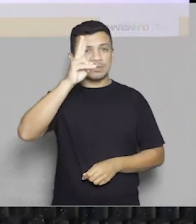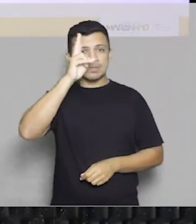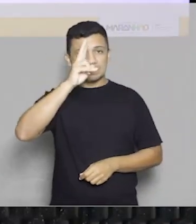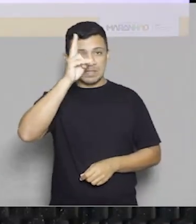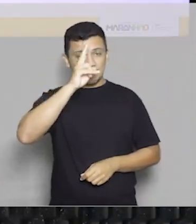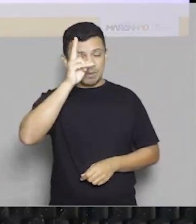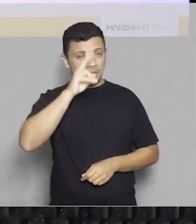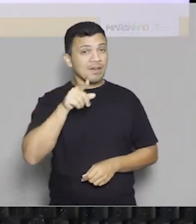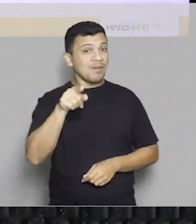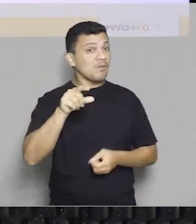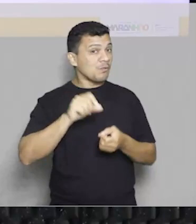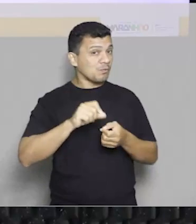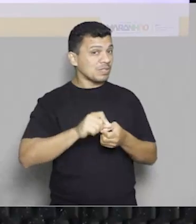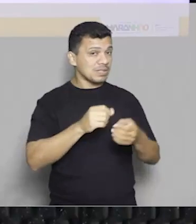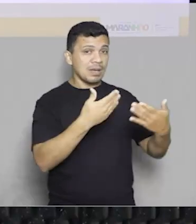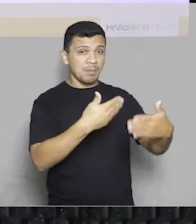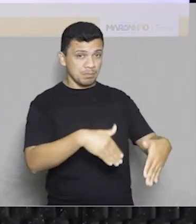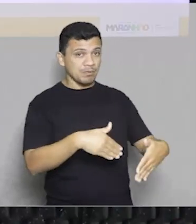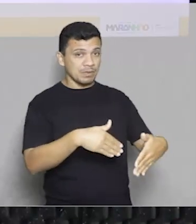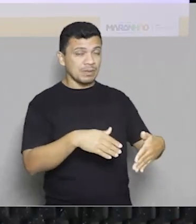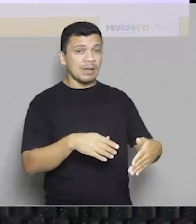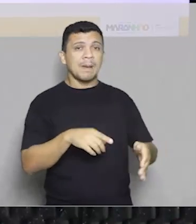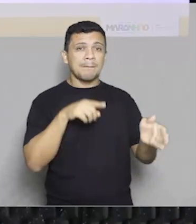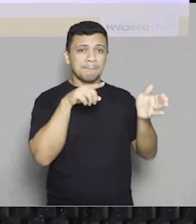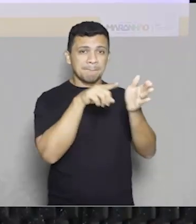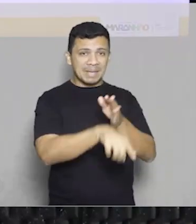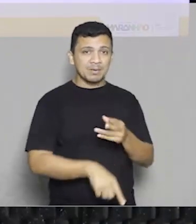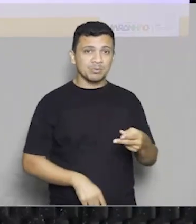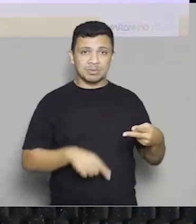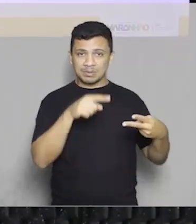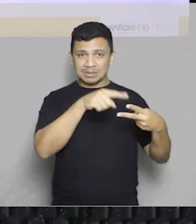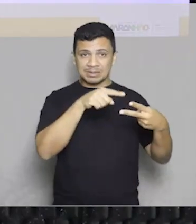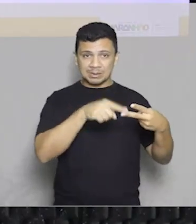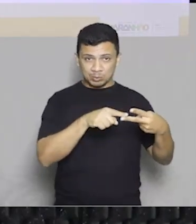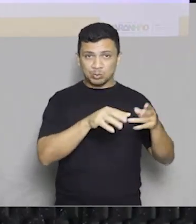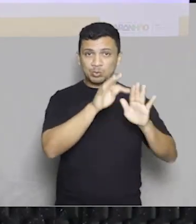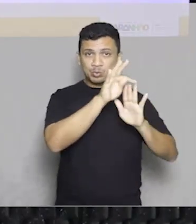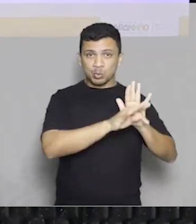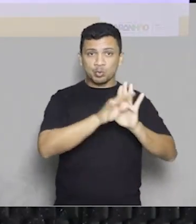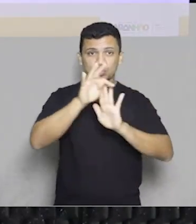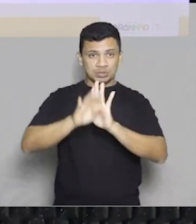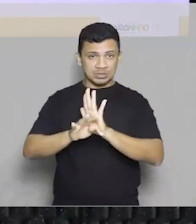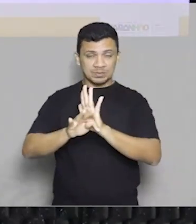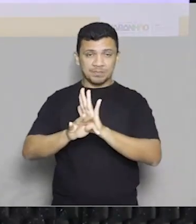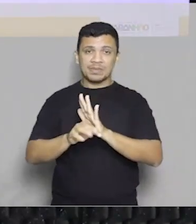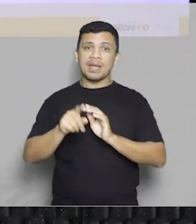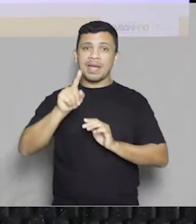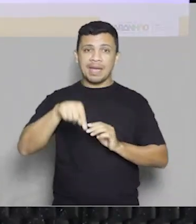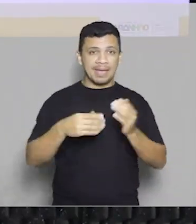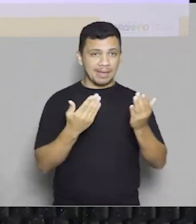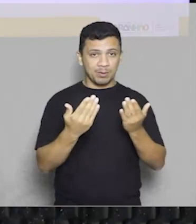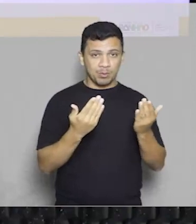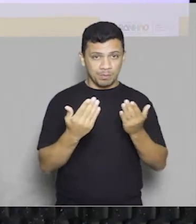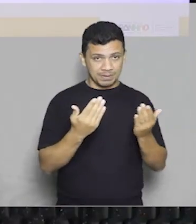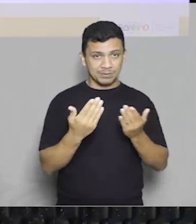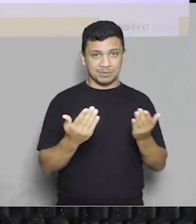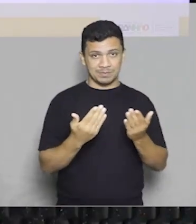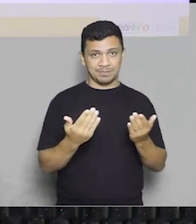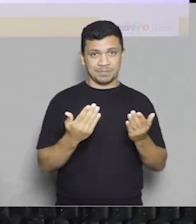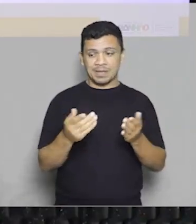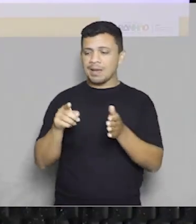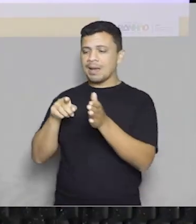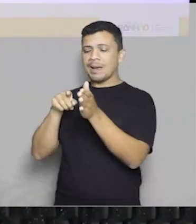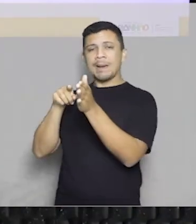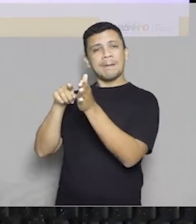a prova. Toda questão que tem 2 textos, necessariamente é comparativa. A pergunta